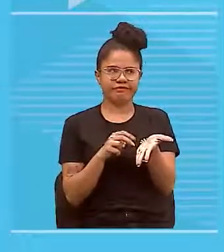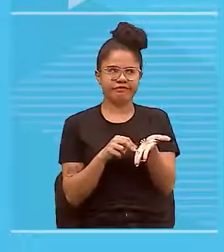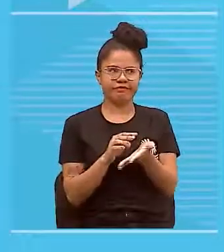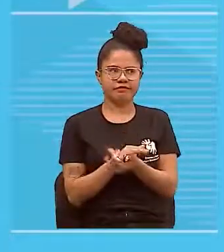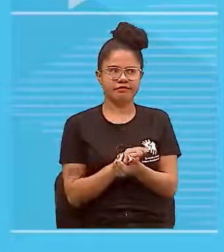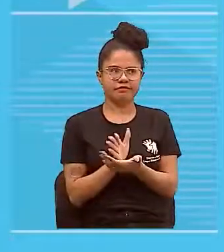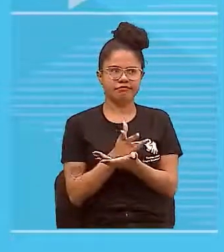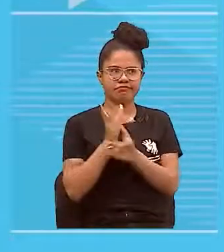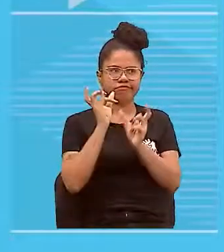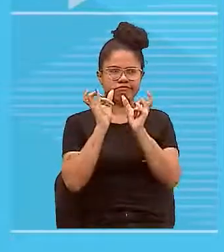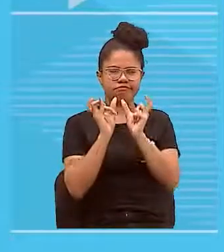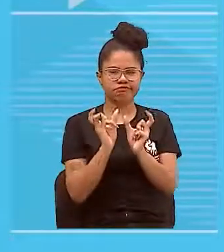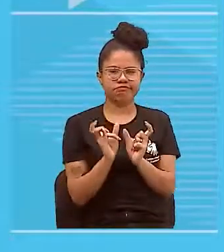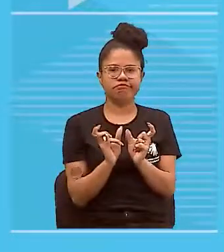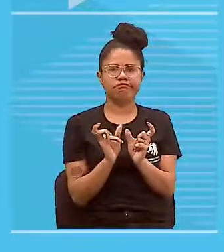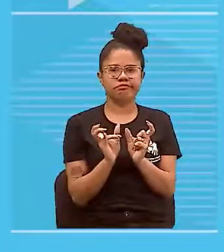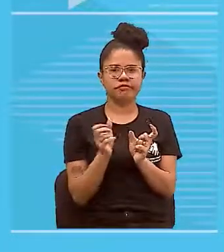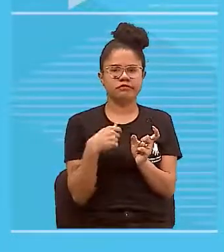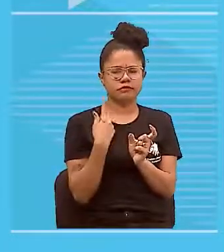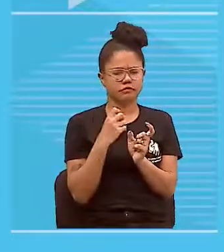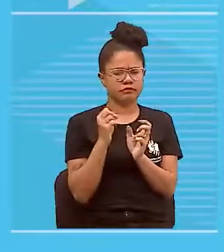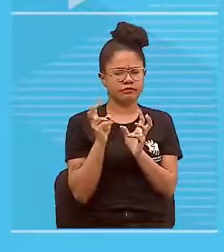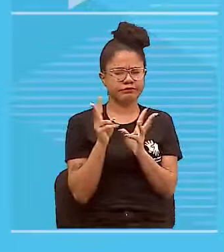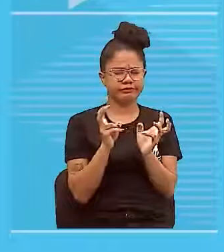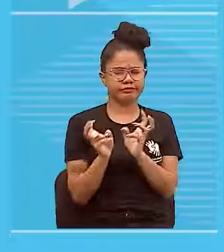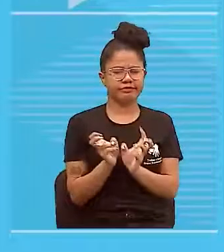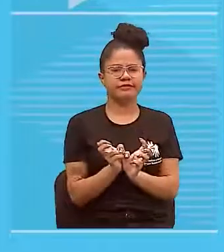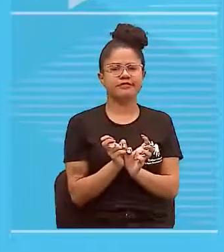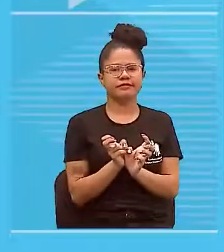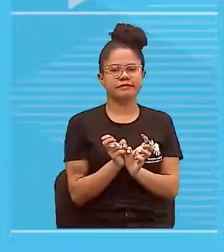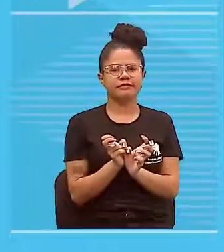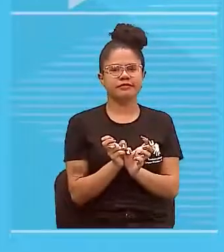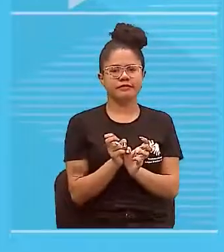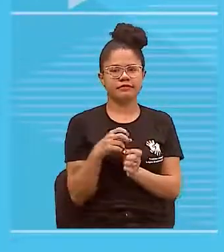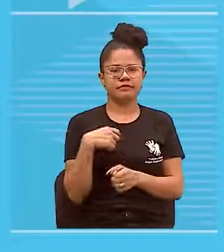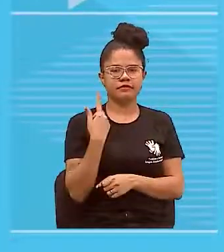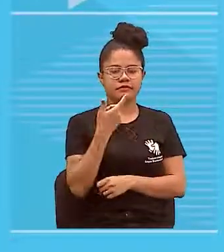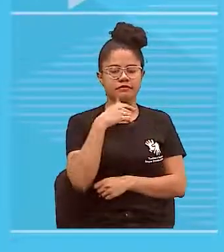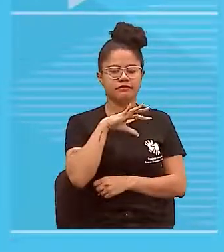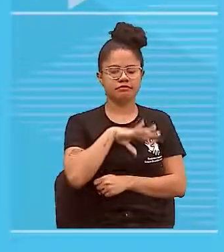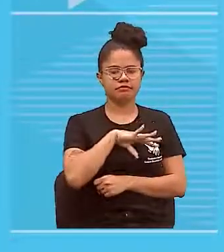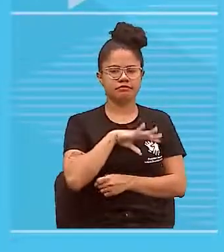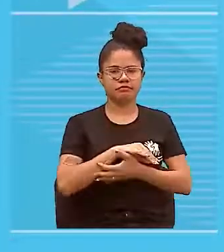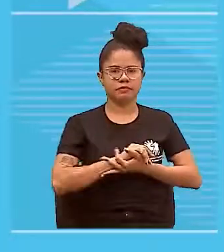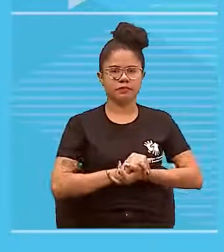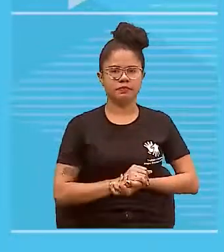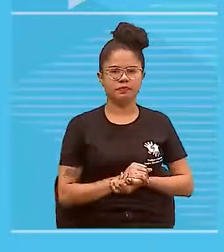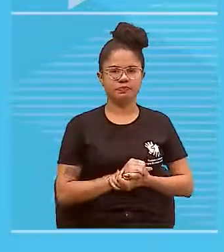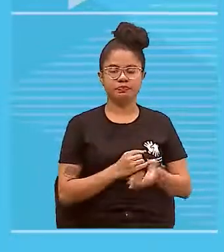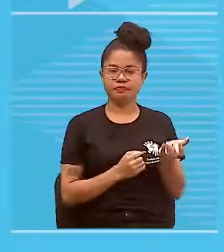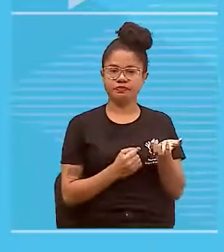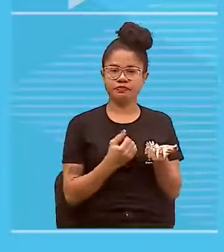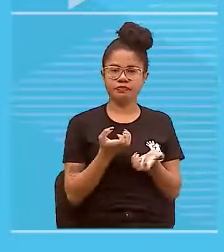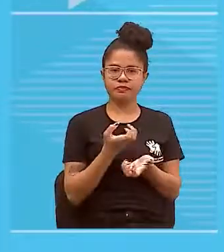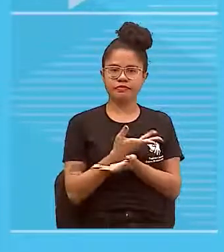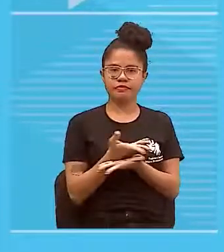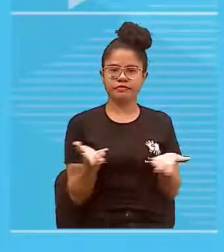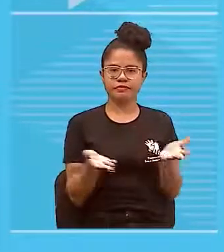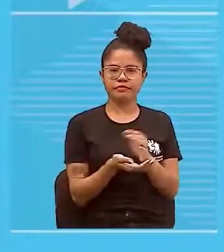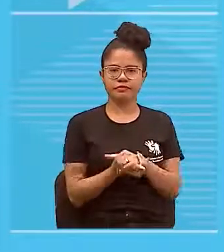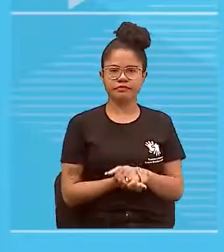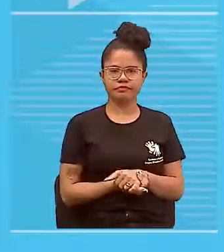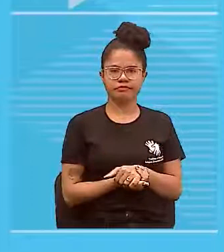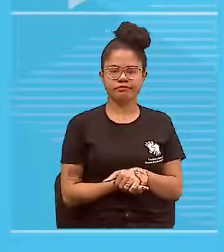notacionais da nossa língua portuguesa Então eu quero que vocês